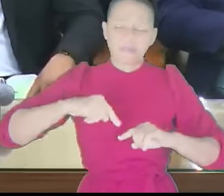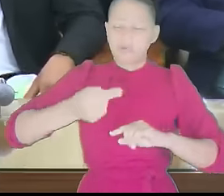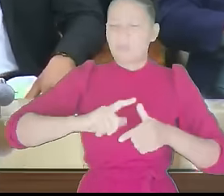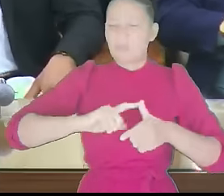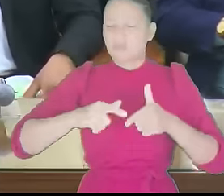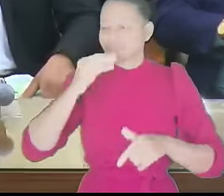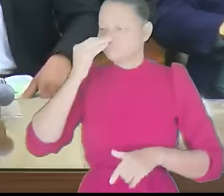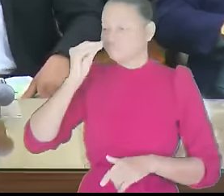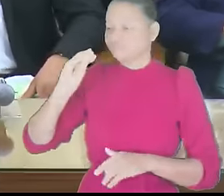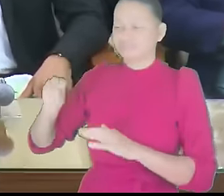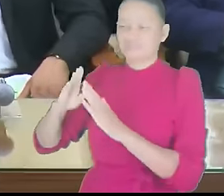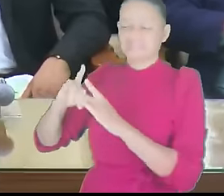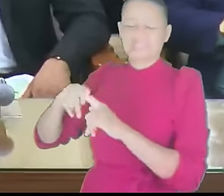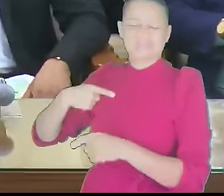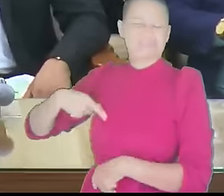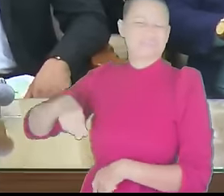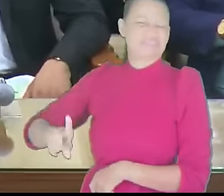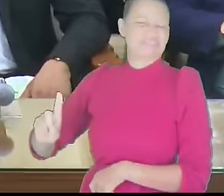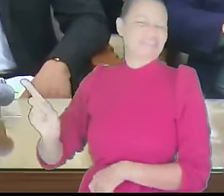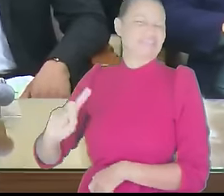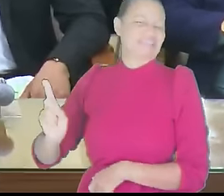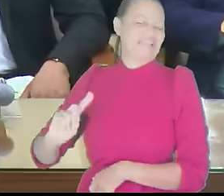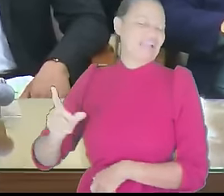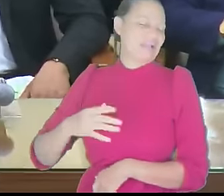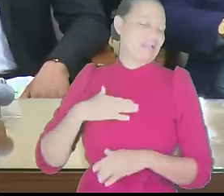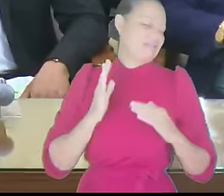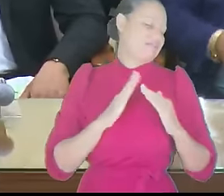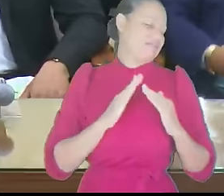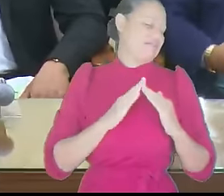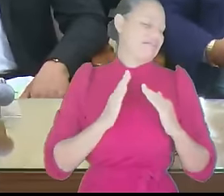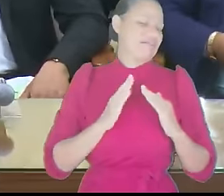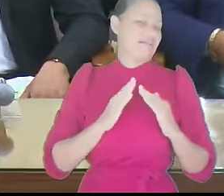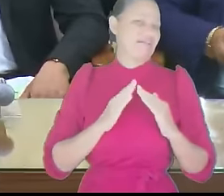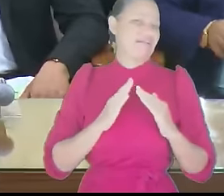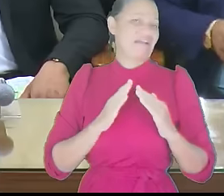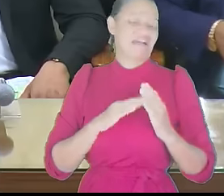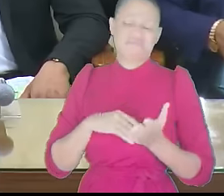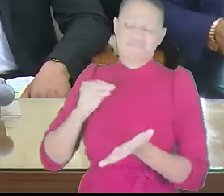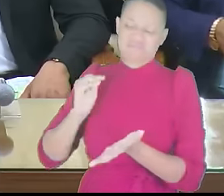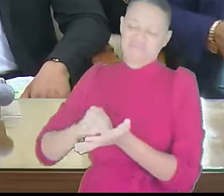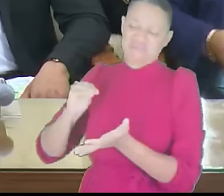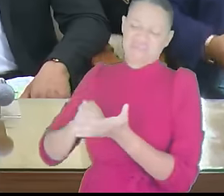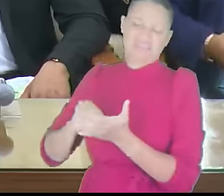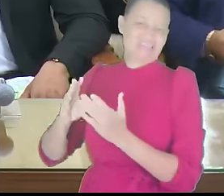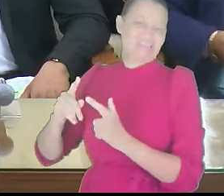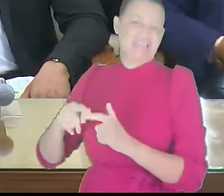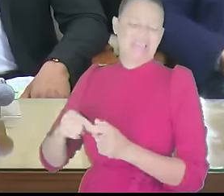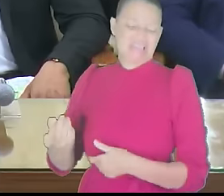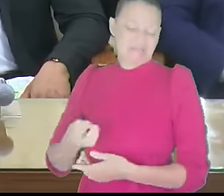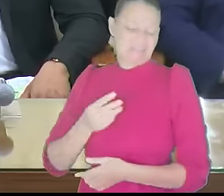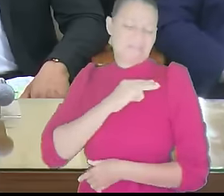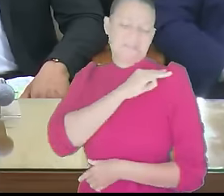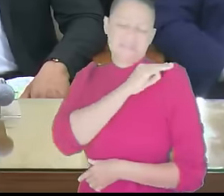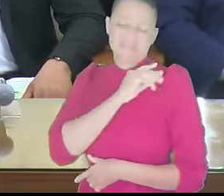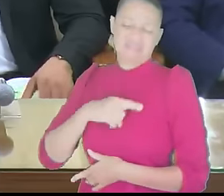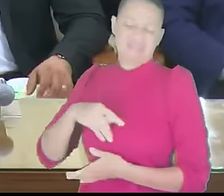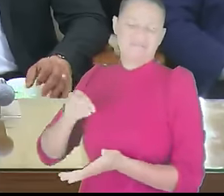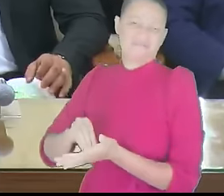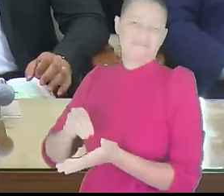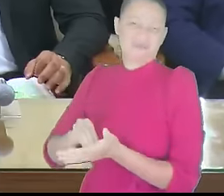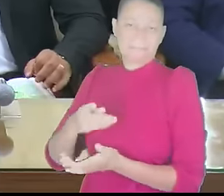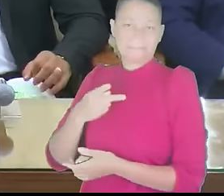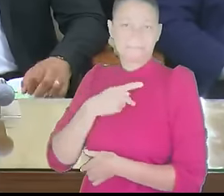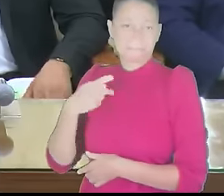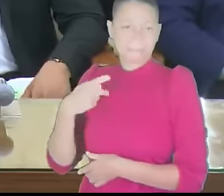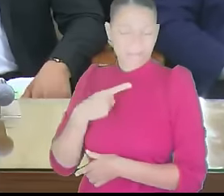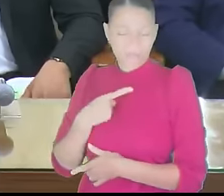desprezar a igreja. Não vá nessa onda. Botando falta na igreja, botando falta no ministério, tem falta? Tem. Tem pastor que não